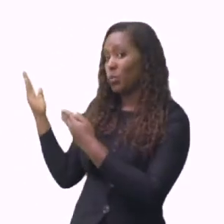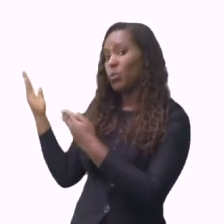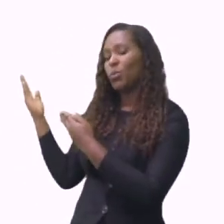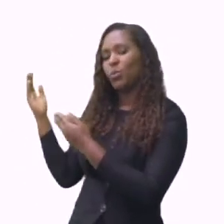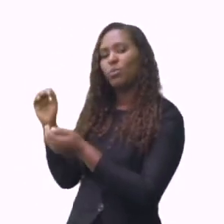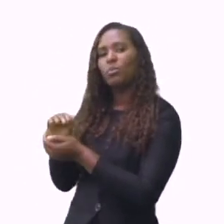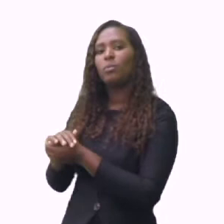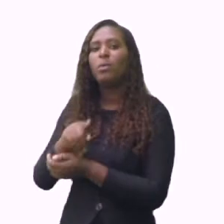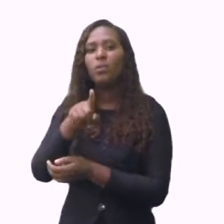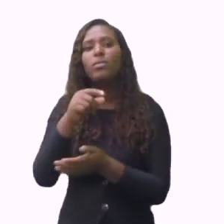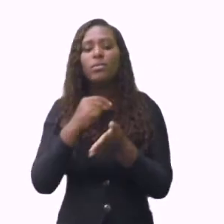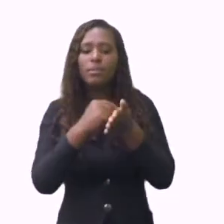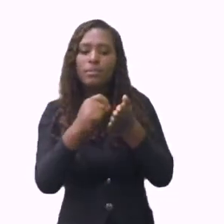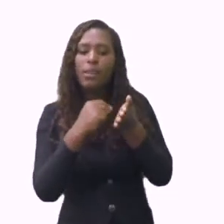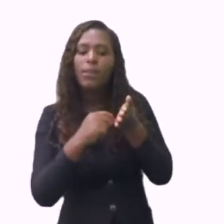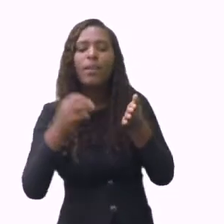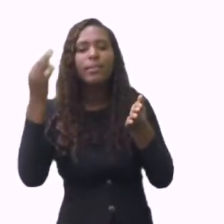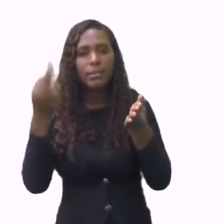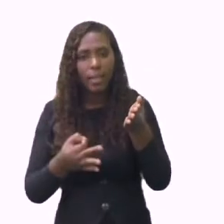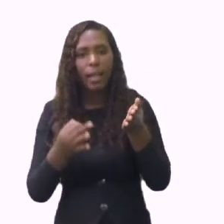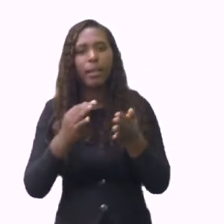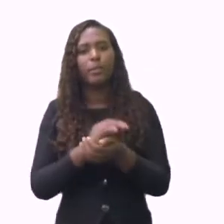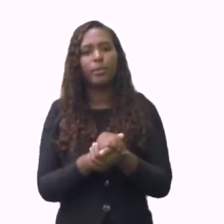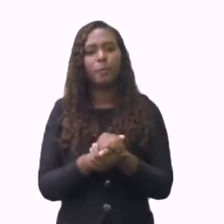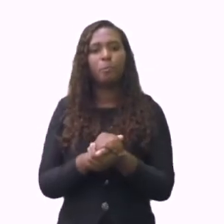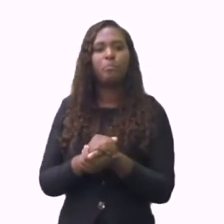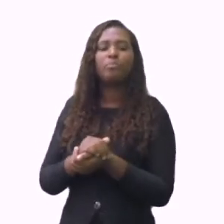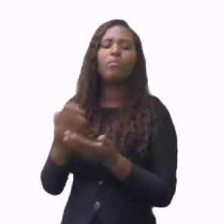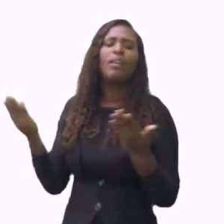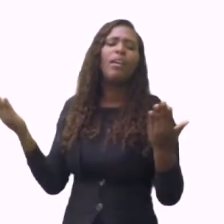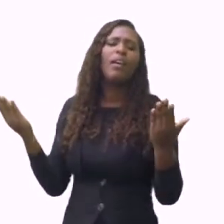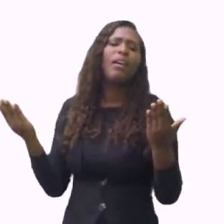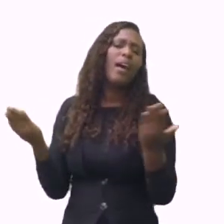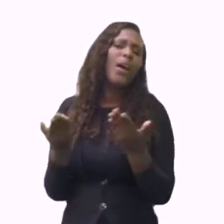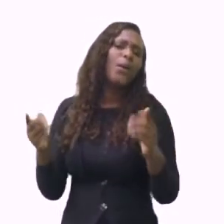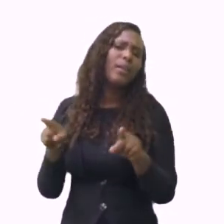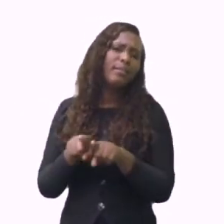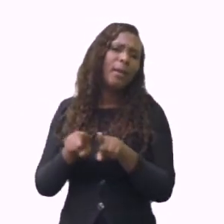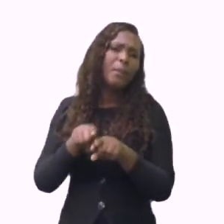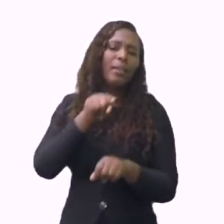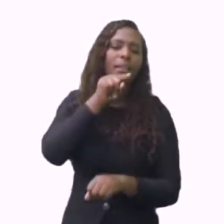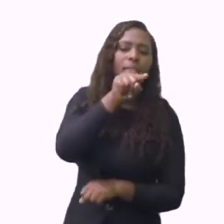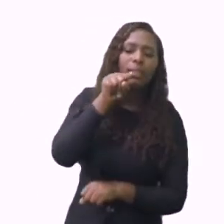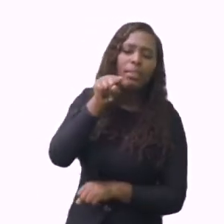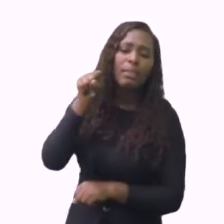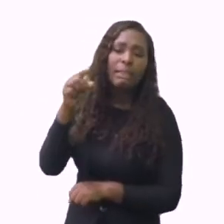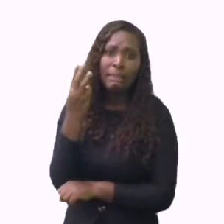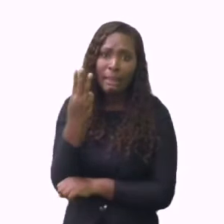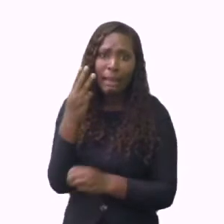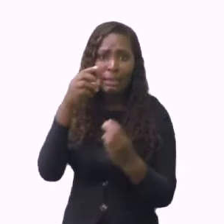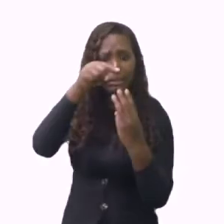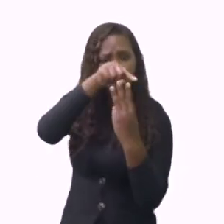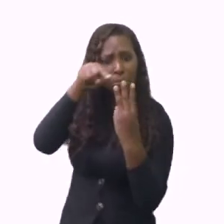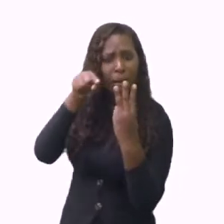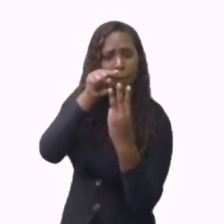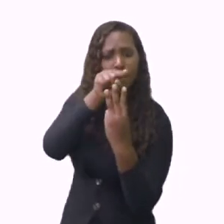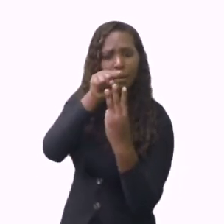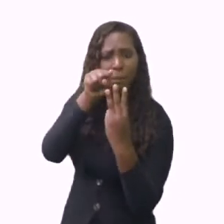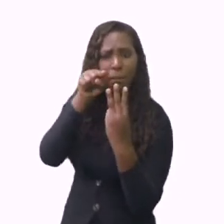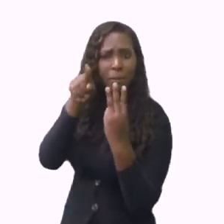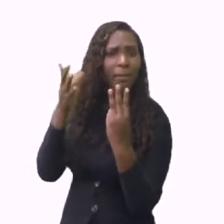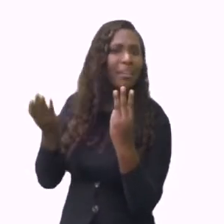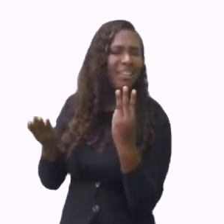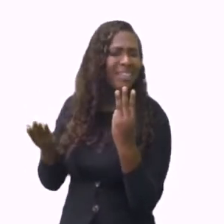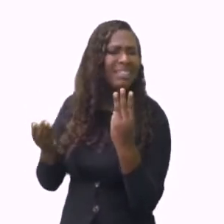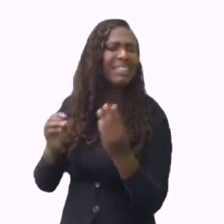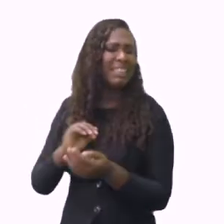também escrever de forma correta. Então, vamos agora para as reticências. Tem alguns sinais de pontuações que são mais usados